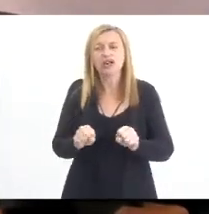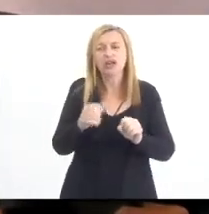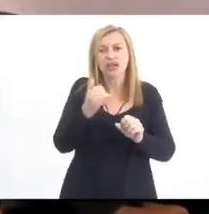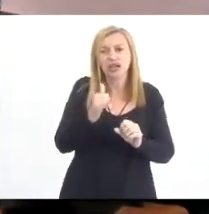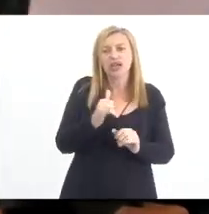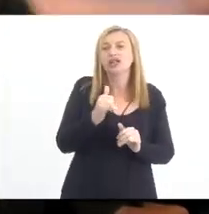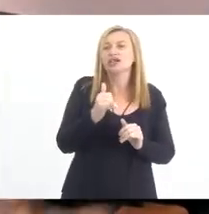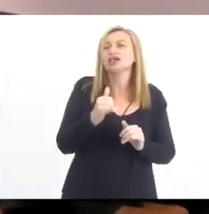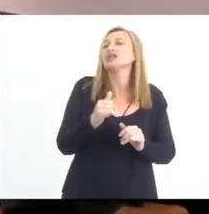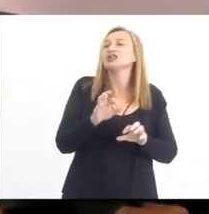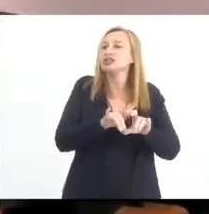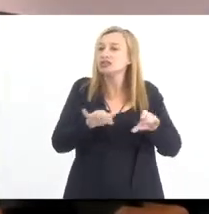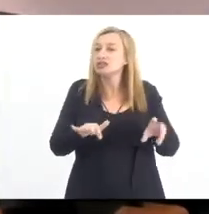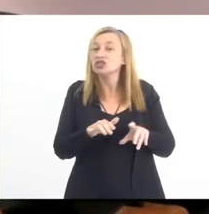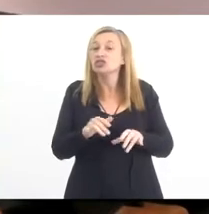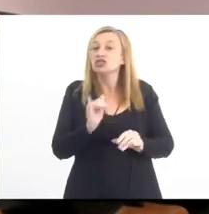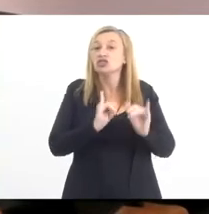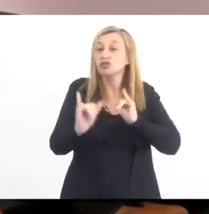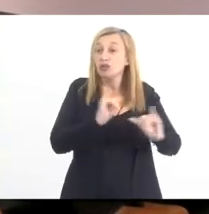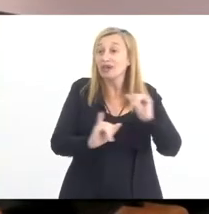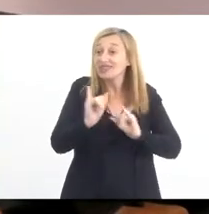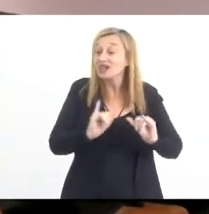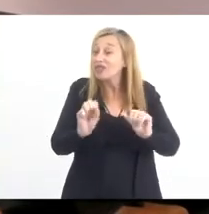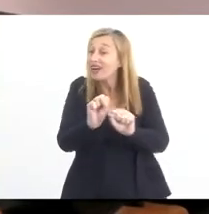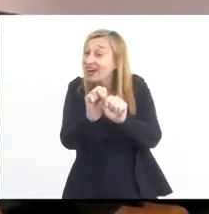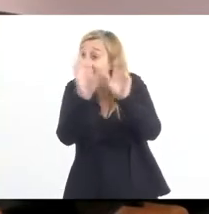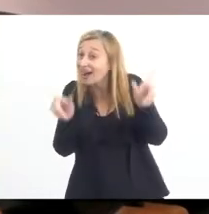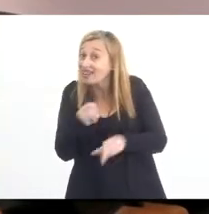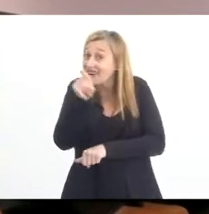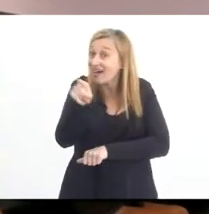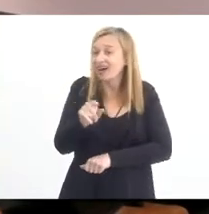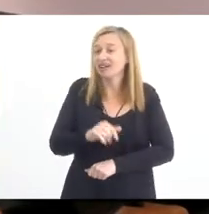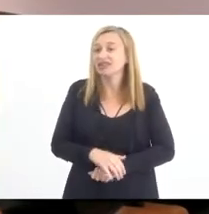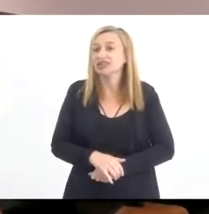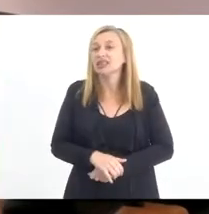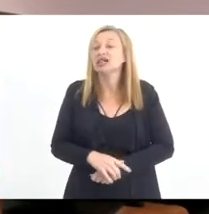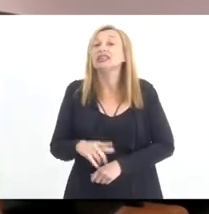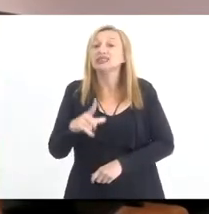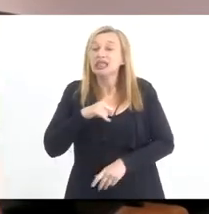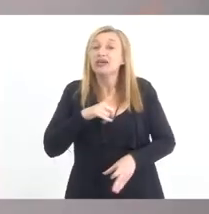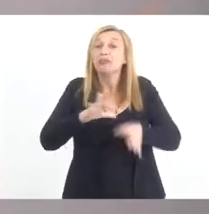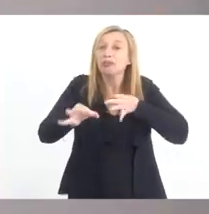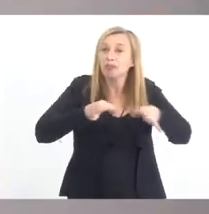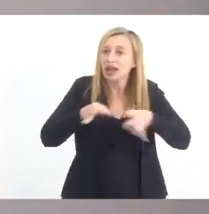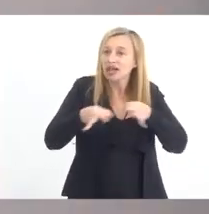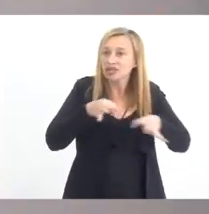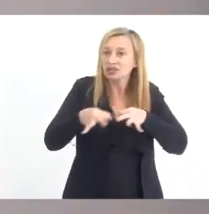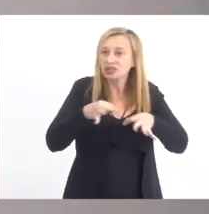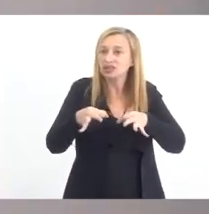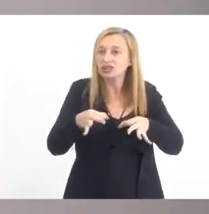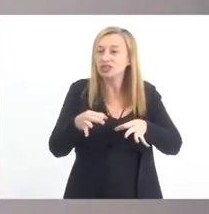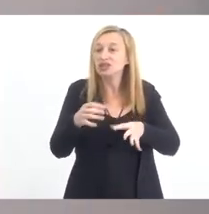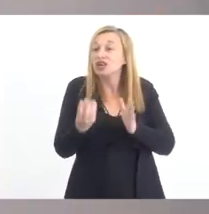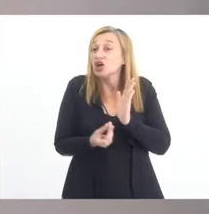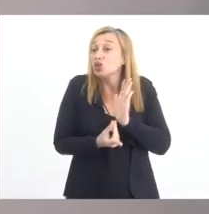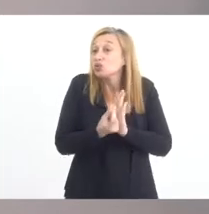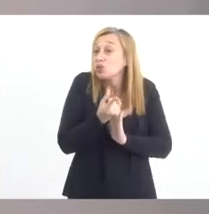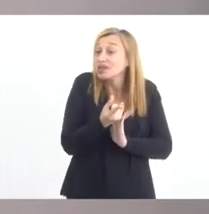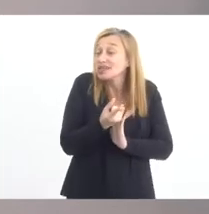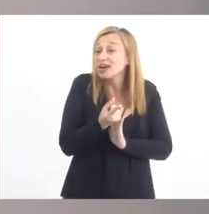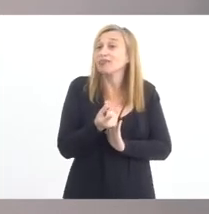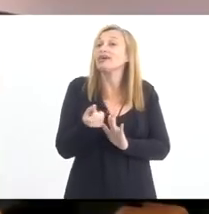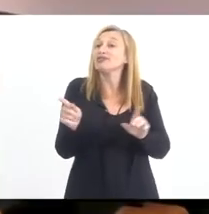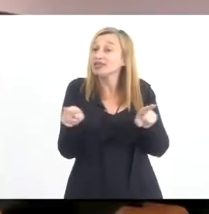que, aliás, é transparente, tá? Certo? Então, existem planos que falam do orçamento,